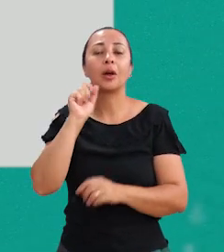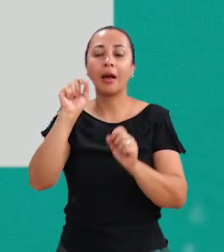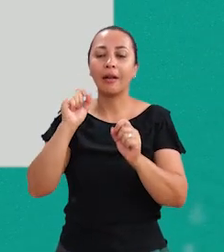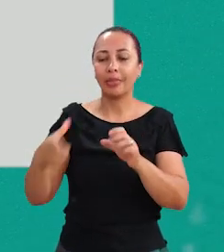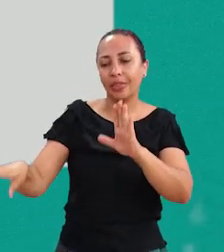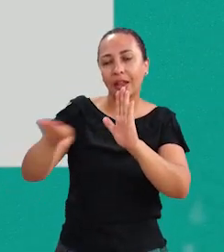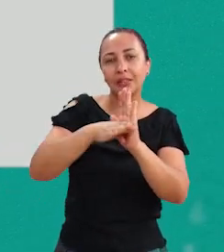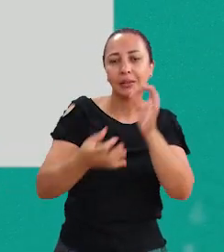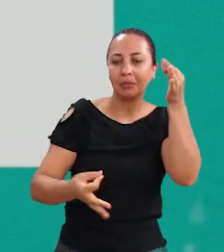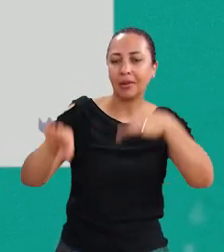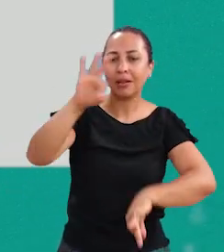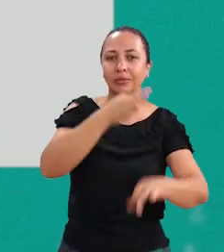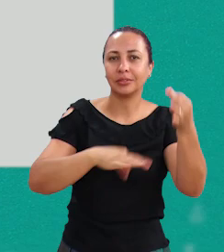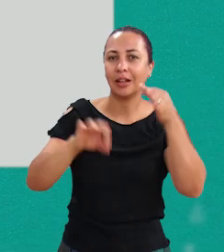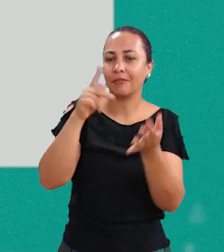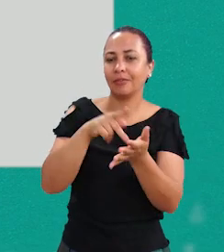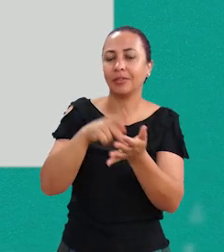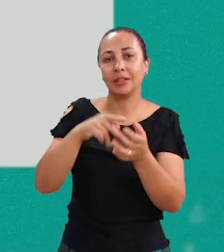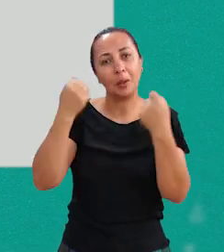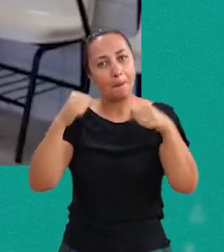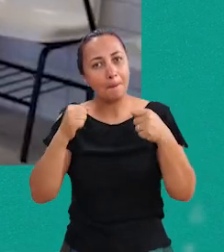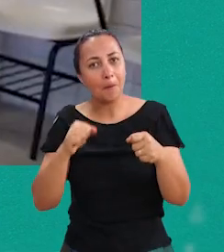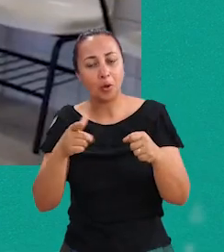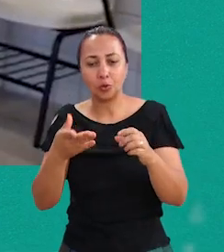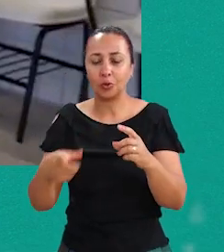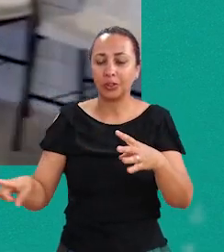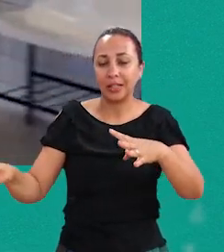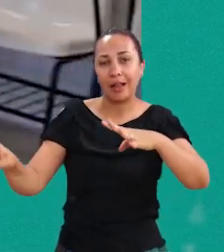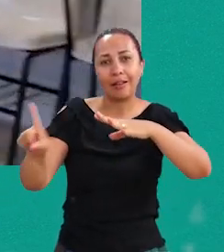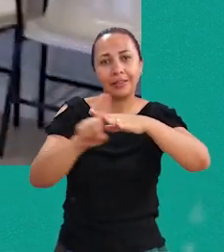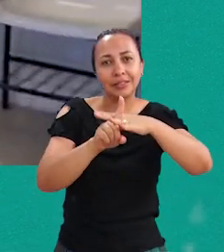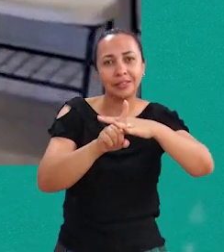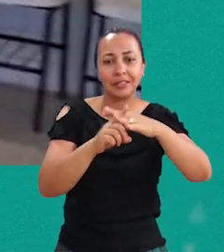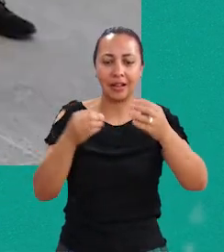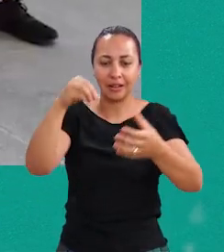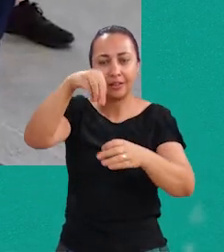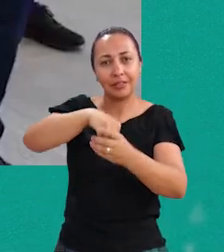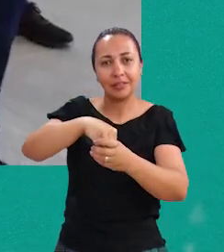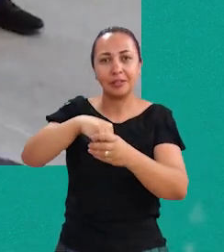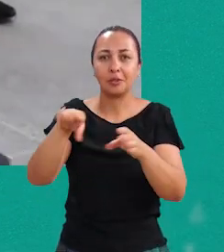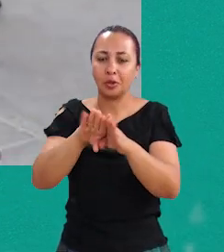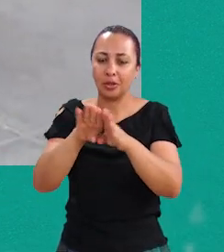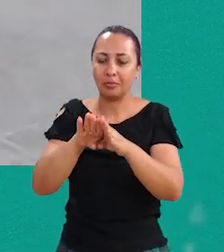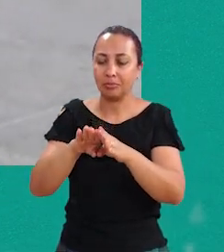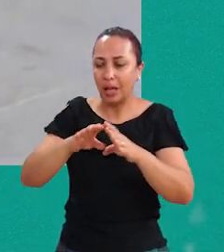a realidade de campo para dentro do laboratório. É possível você se inserir